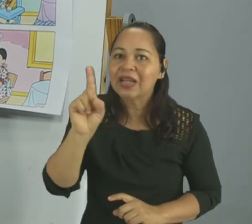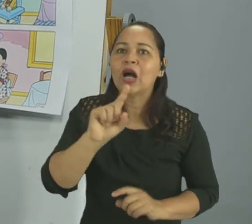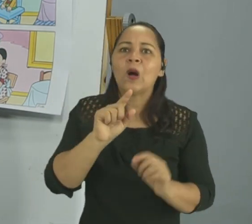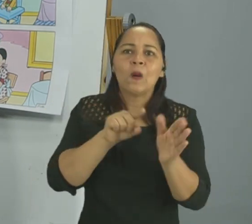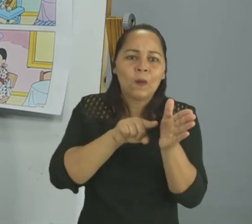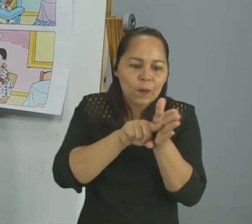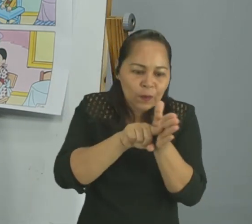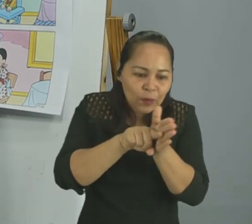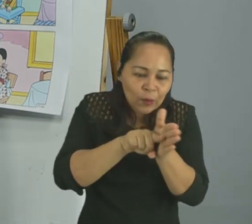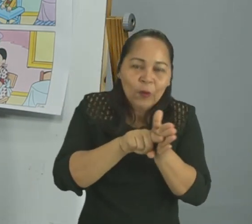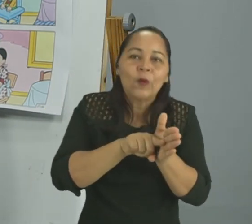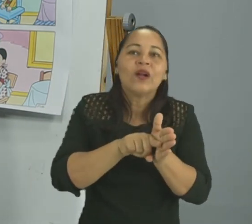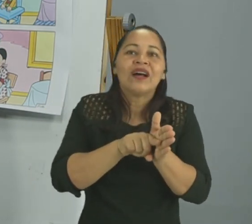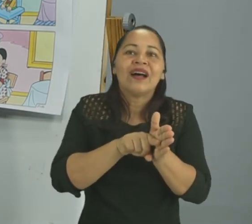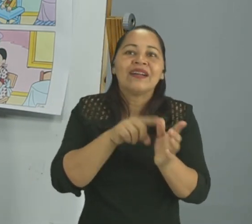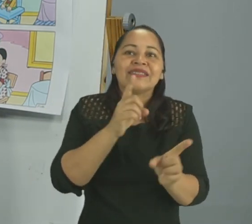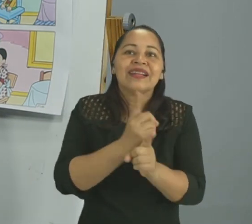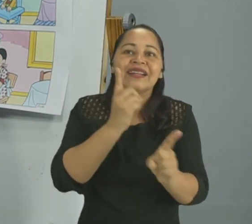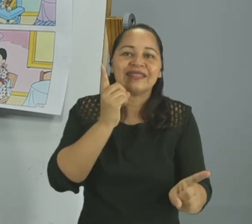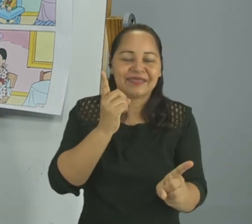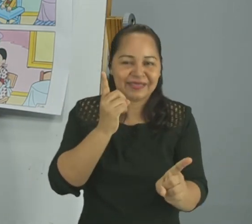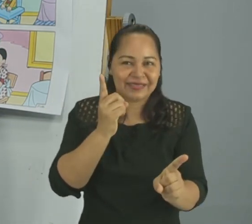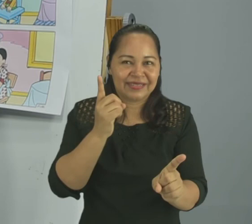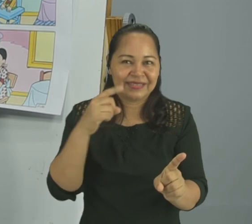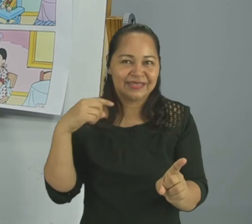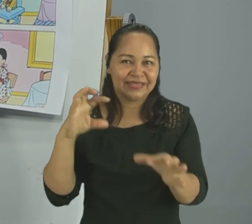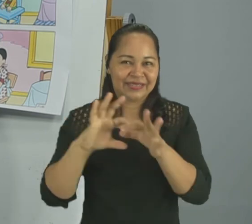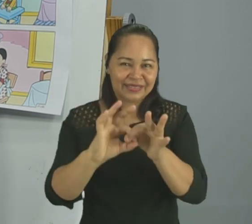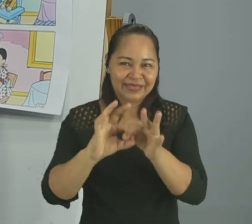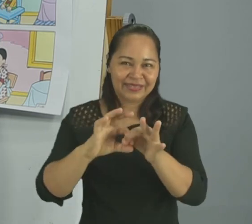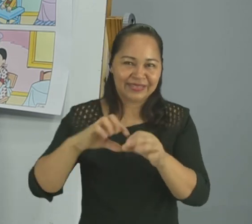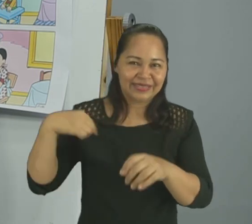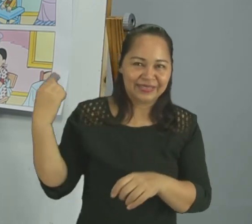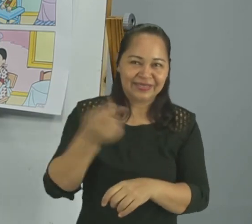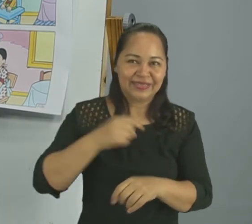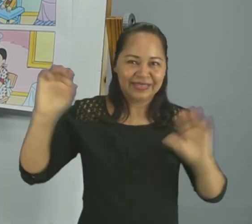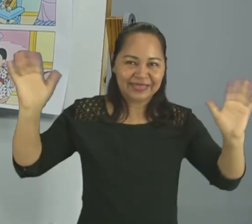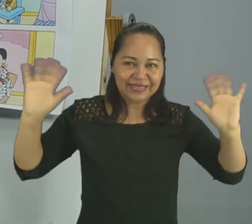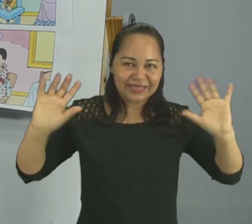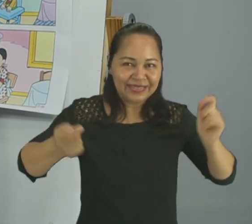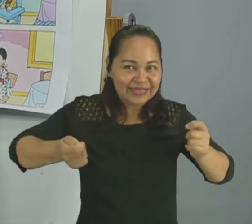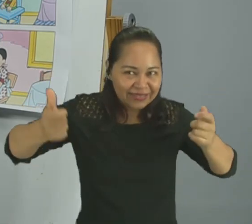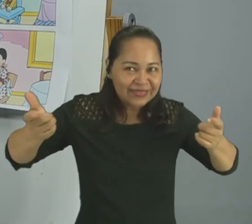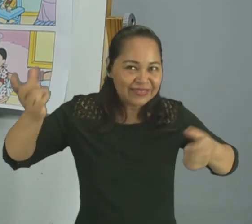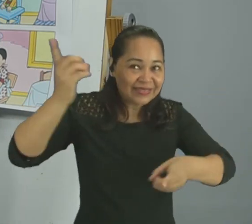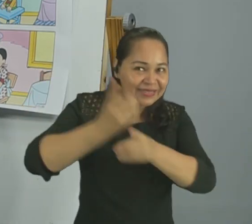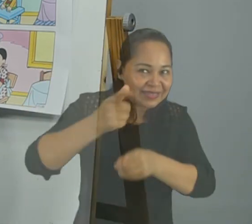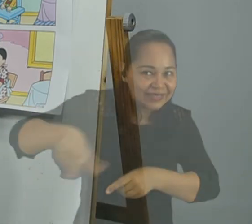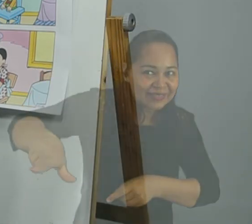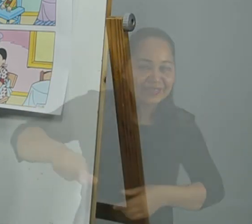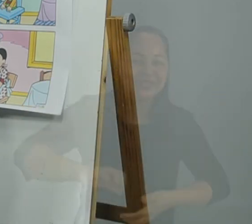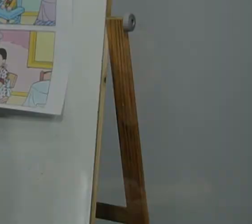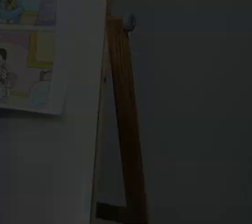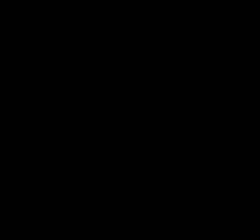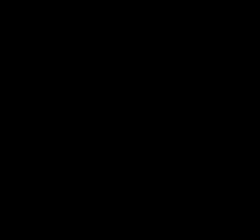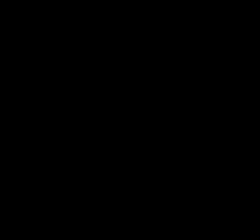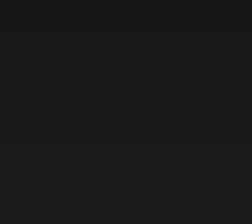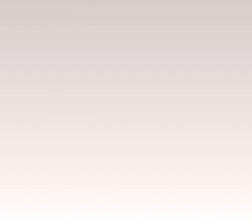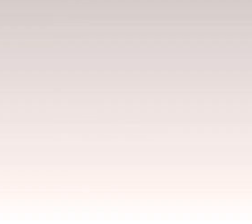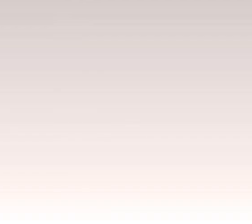sua telinha, vamos lá na nossa plataforma Eduque. Juntos nós somos mais. Tchau, tchau, crianças, até daqui a pouco.